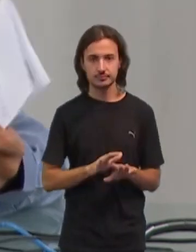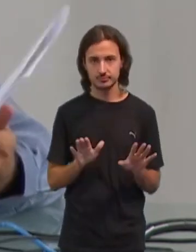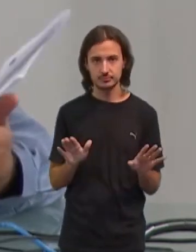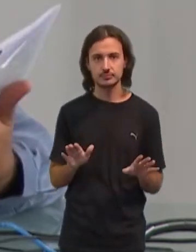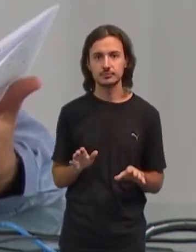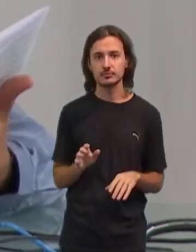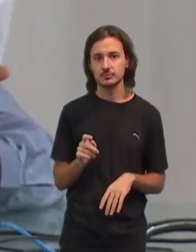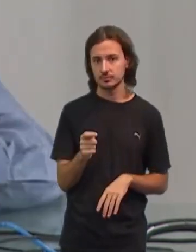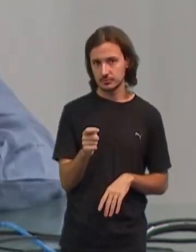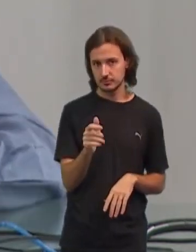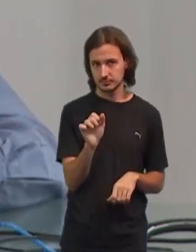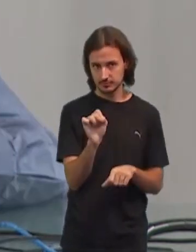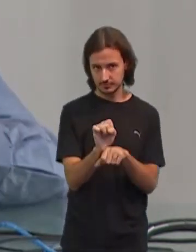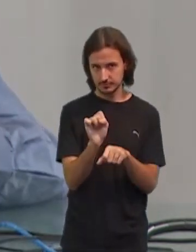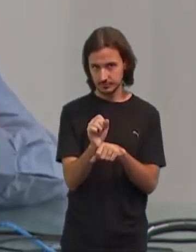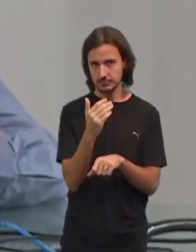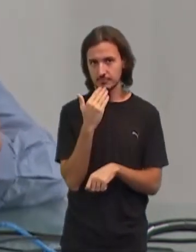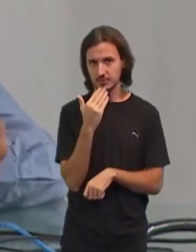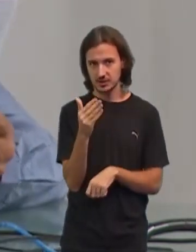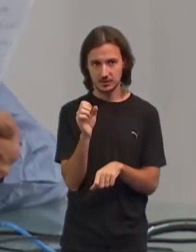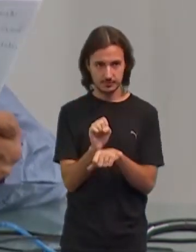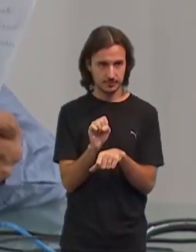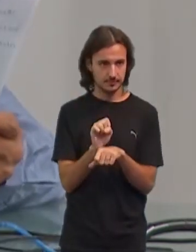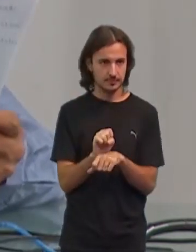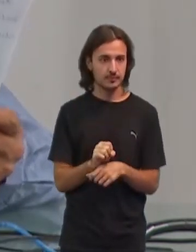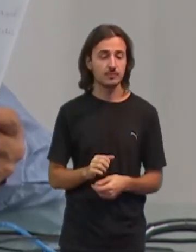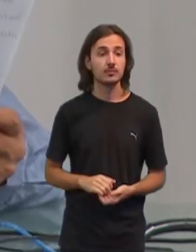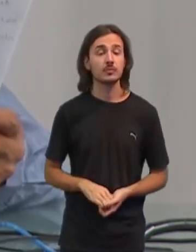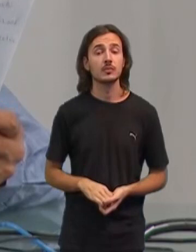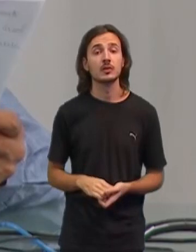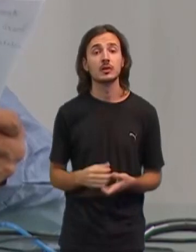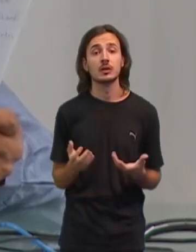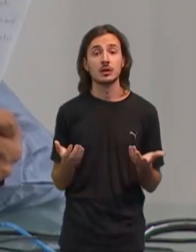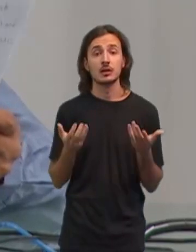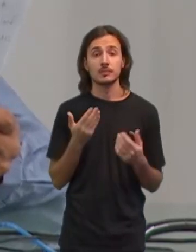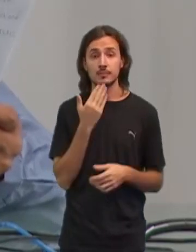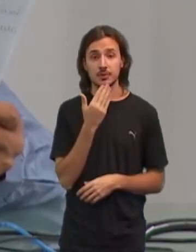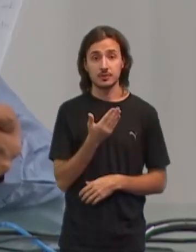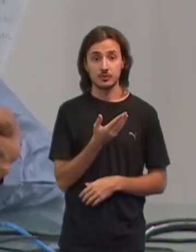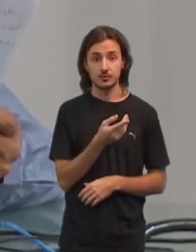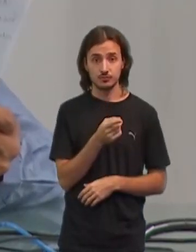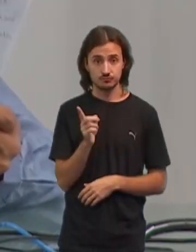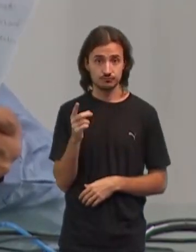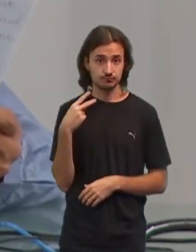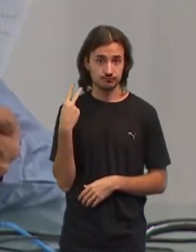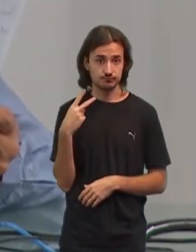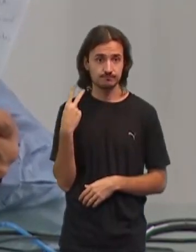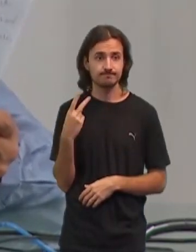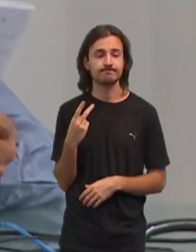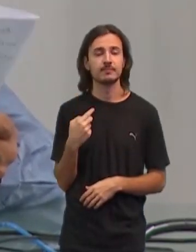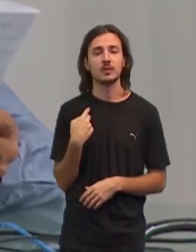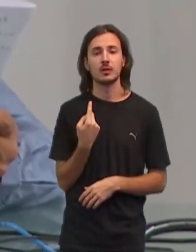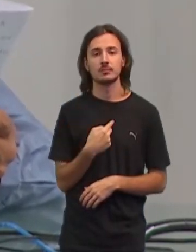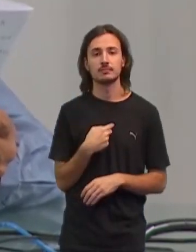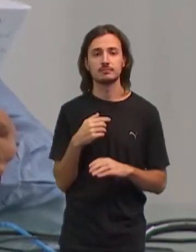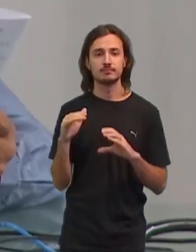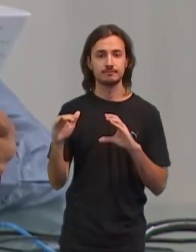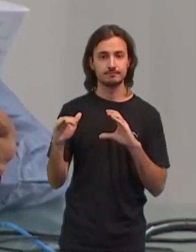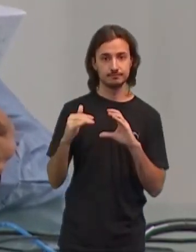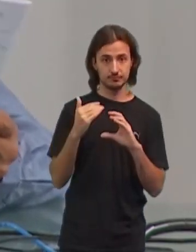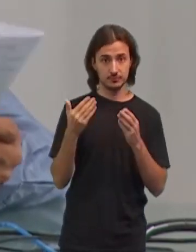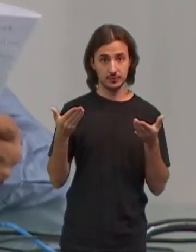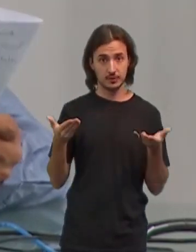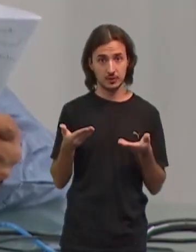ordem, por gentileza, eu quero pedir aqui aos pares, em função de uma mensagem que nós recebemos hoje, em caráter